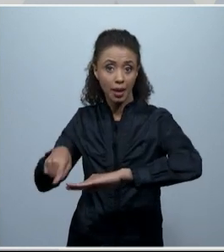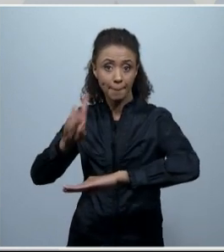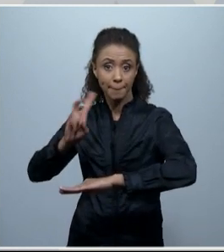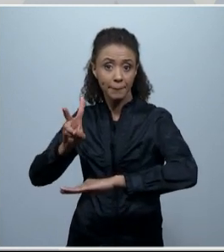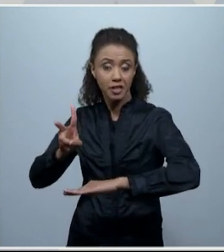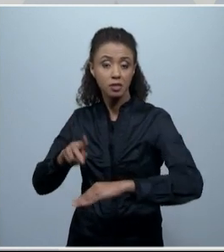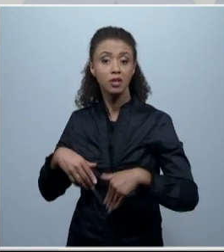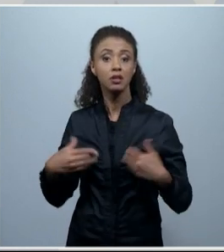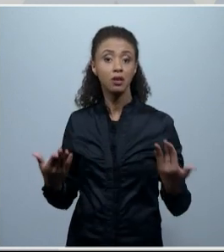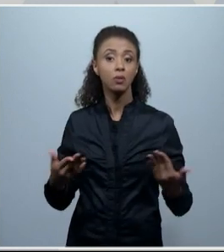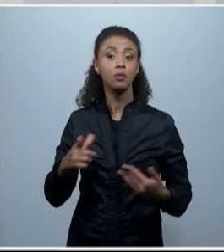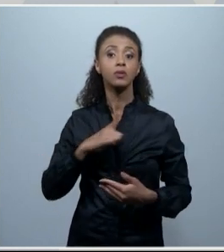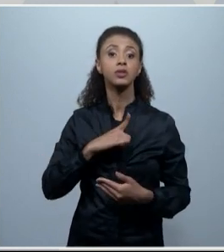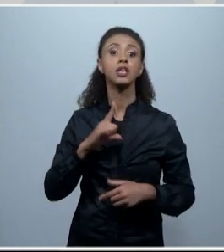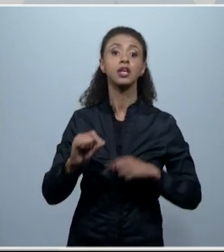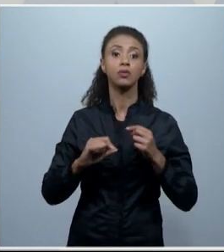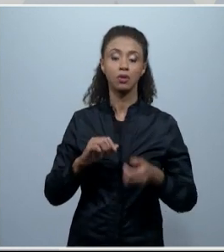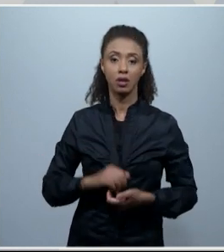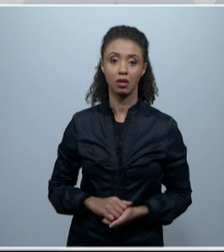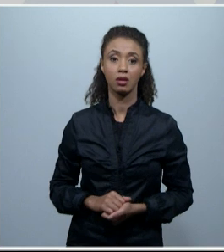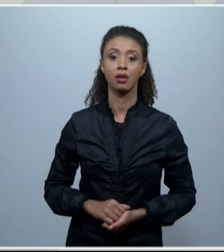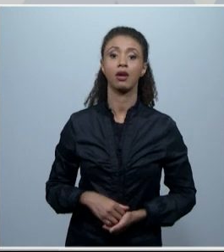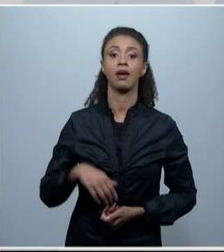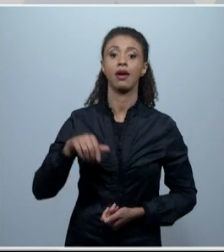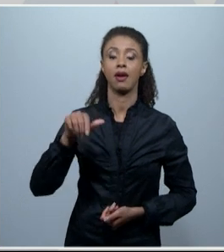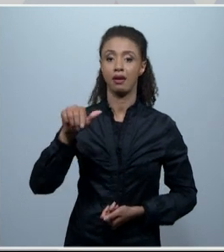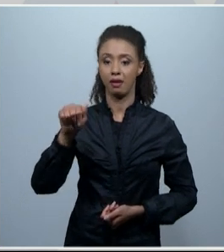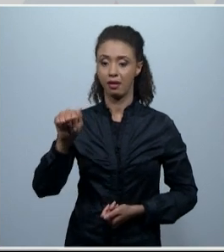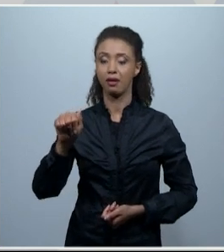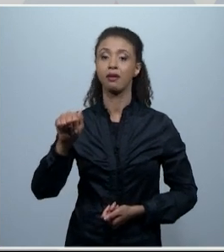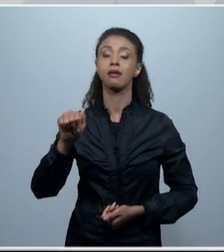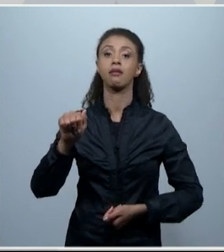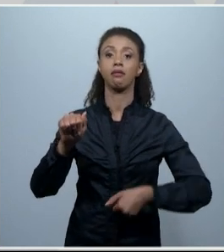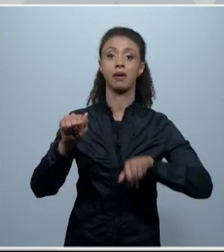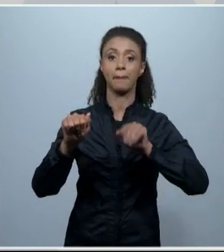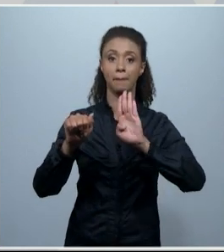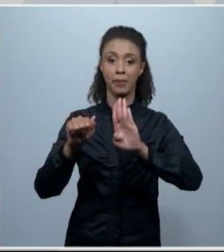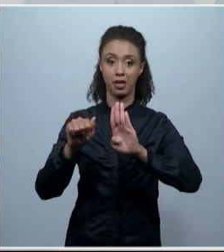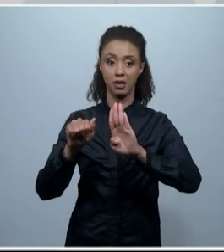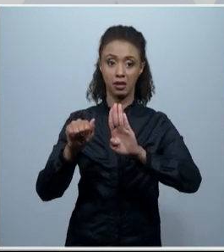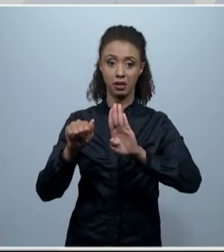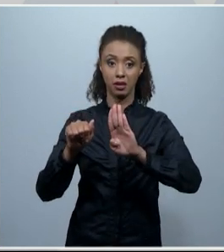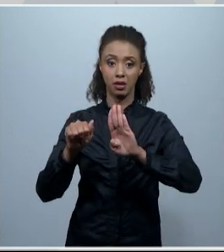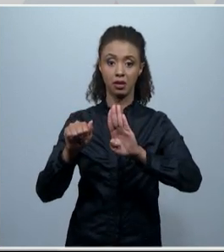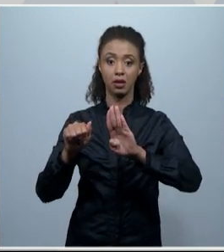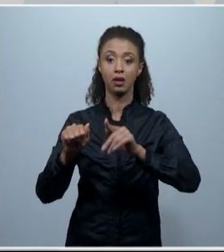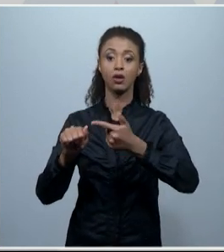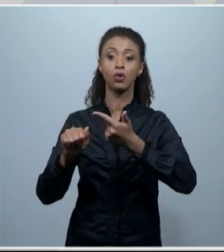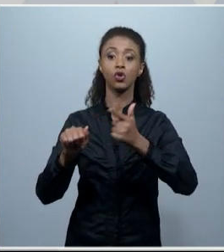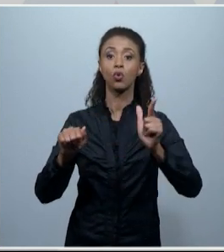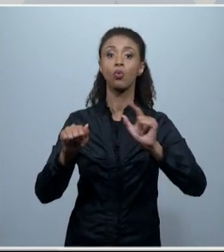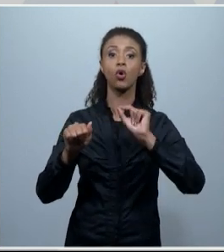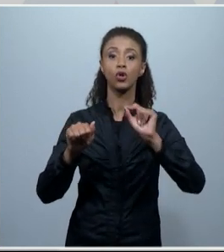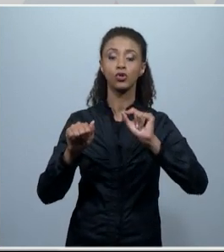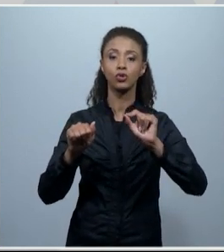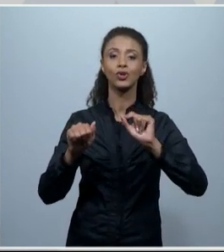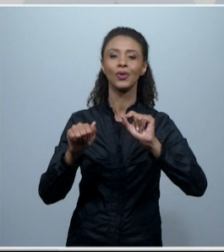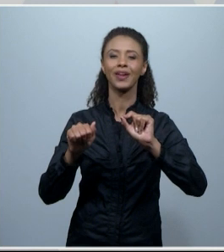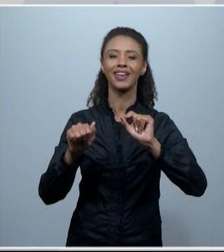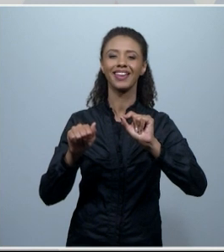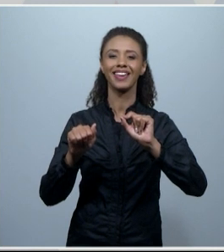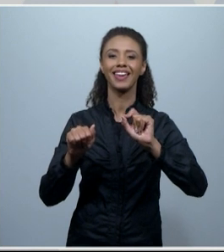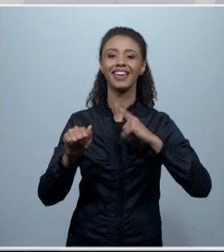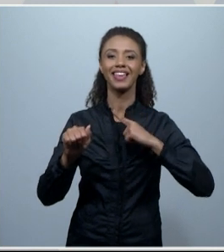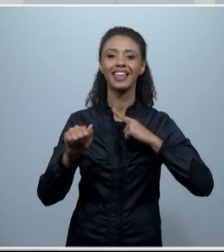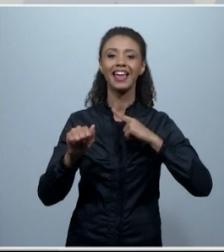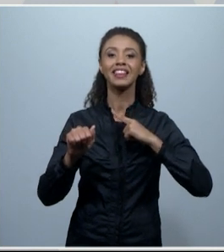ce é a b interseção com a ce você tem que ter só um ponto a isso é um outro jeito de dizer que os pontos abc não estão numa